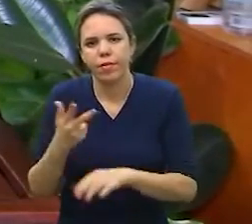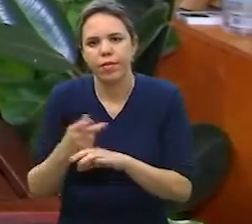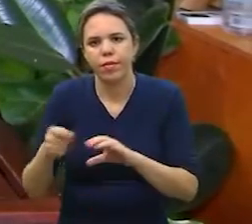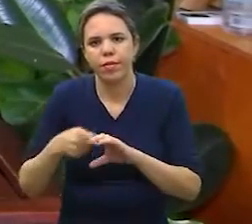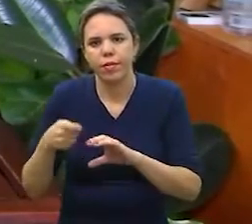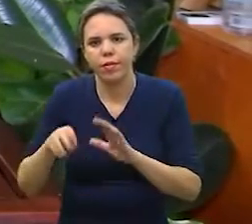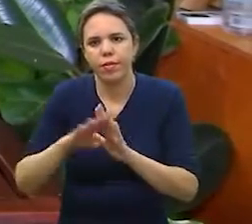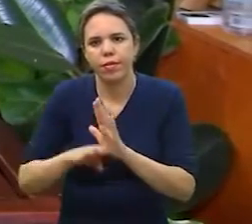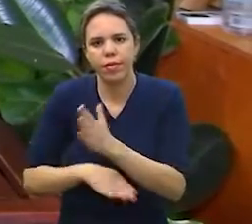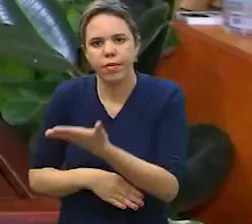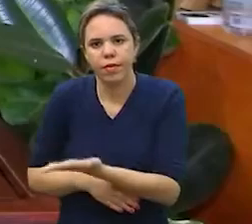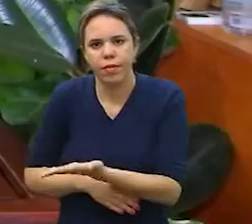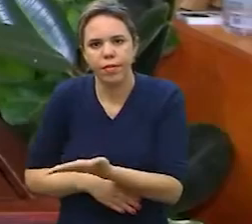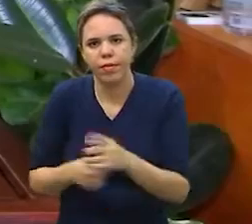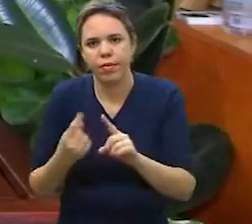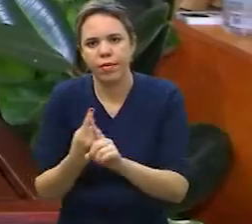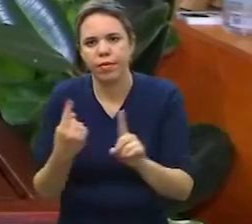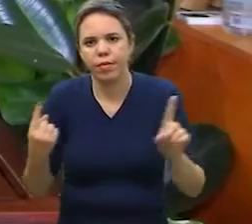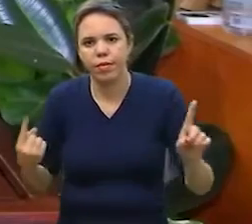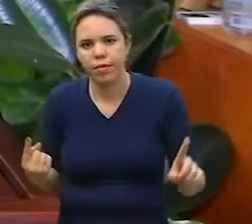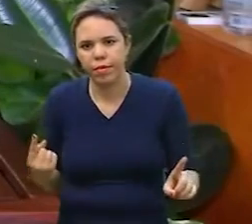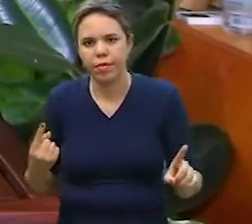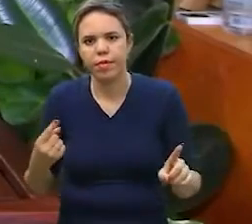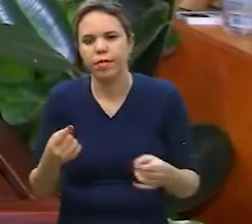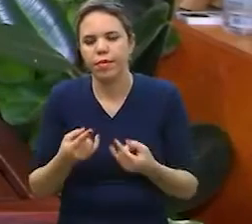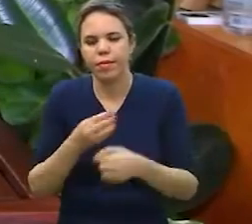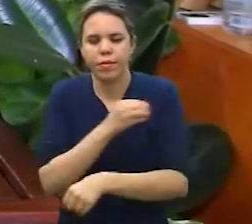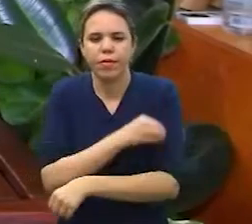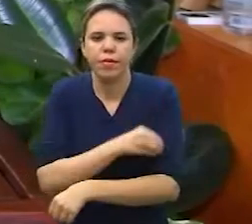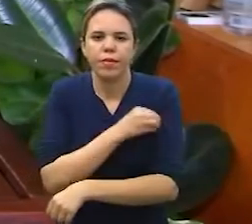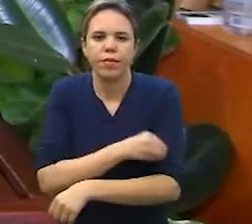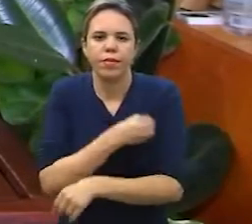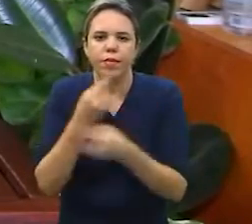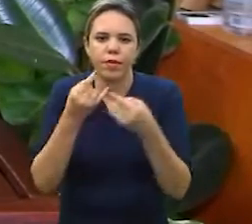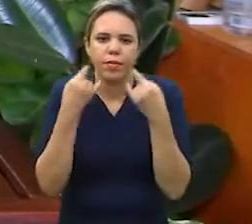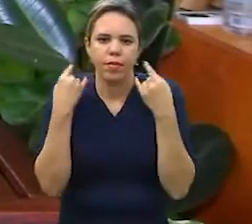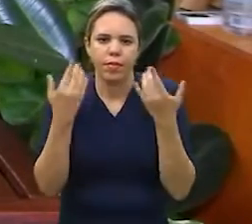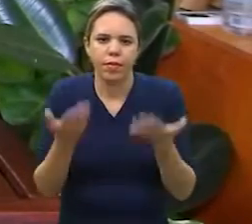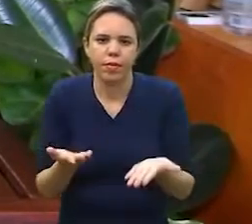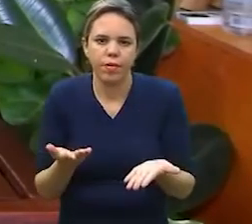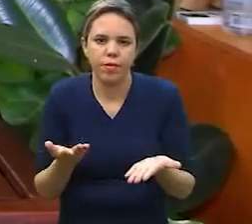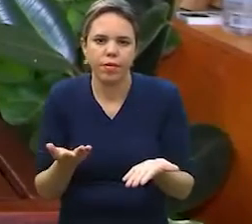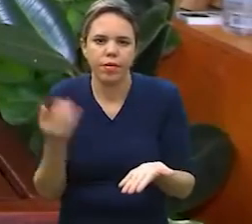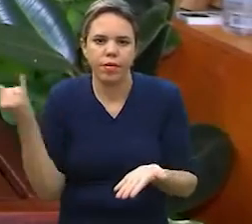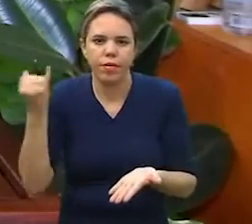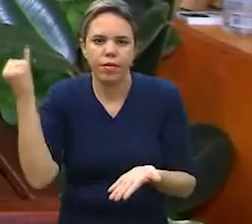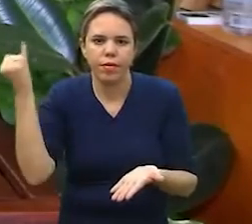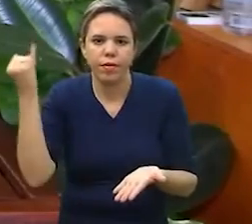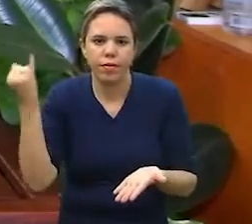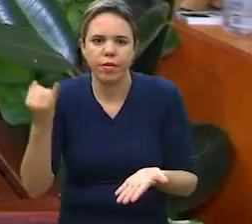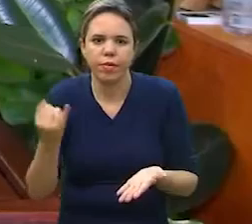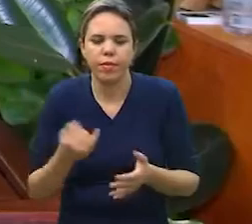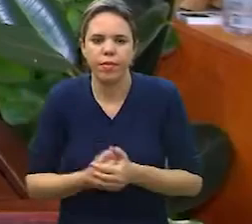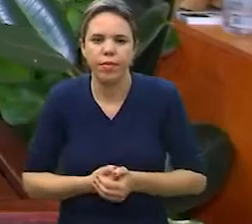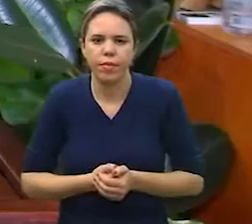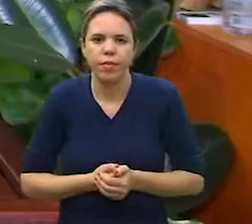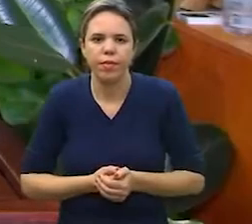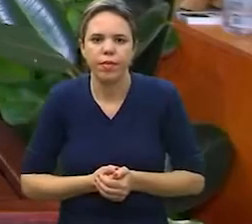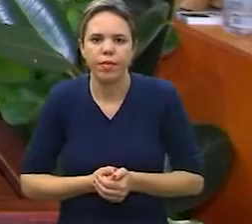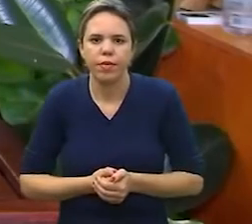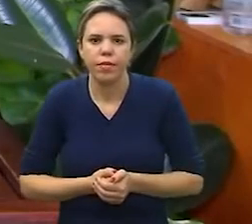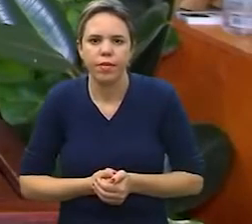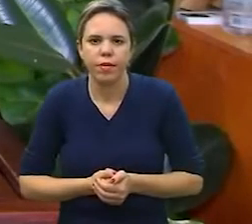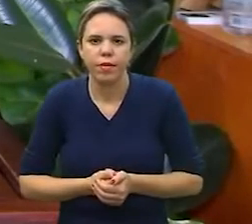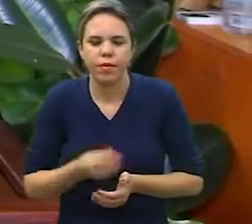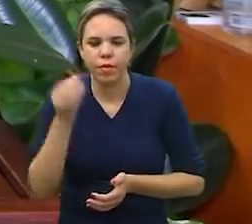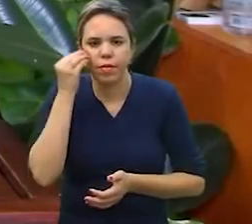gravação desse programa. Então, distanciamento, uso de álcool em gel, máscara, porque é super importante, né, Giane? E aí,